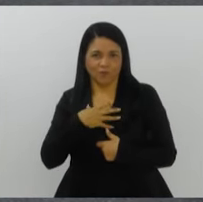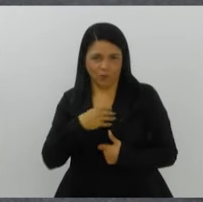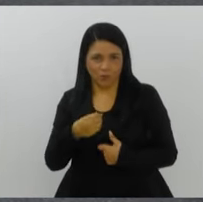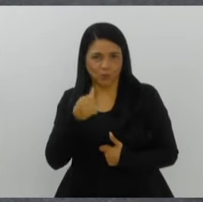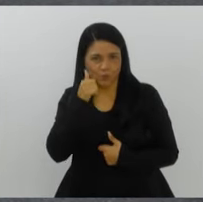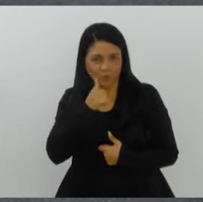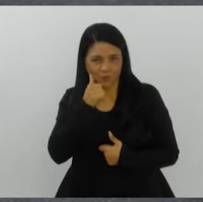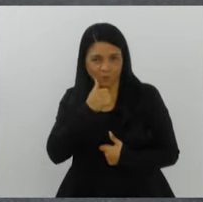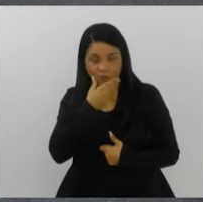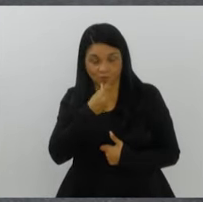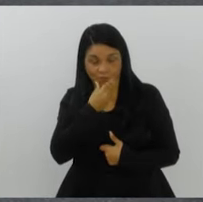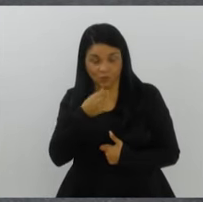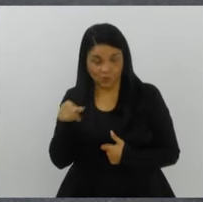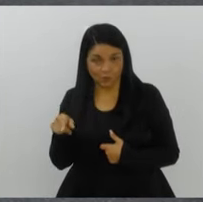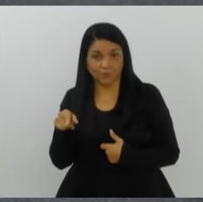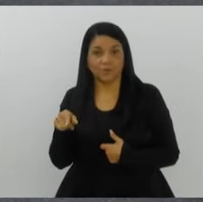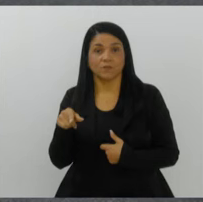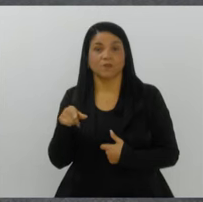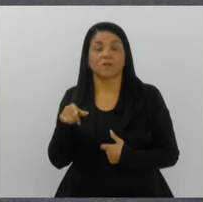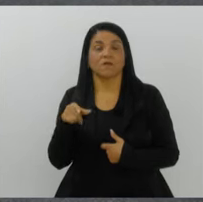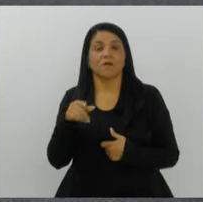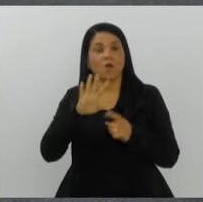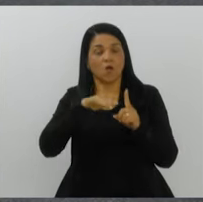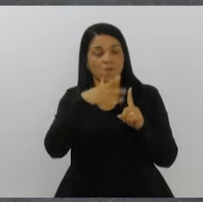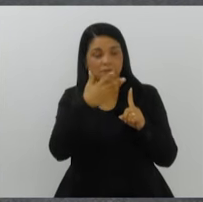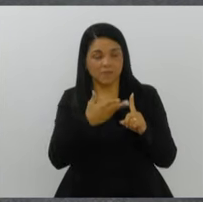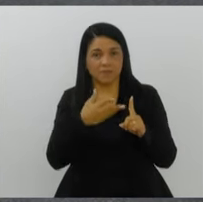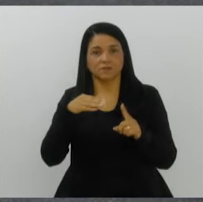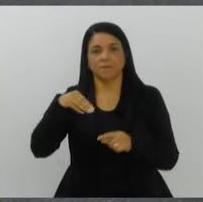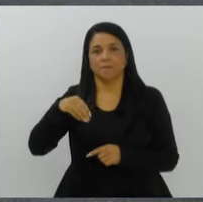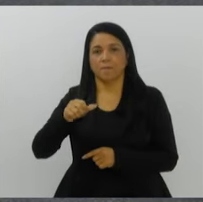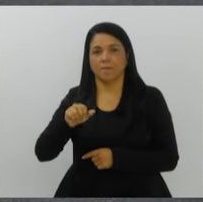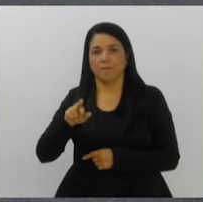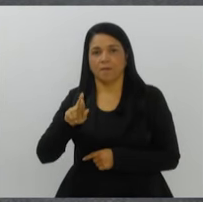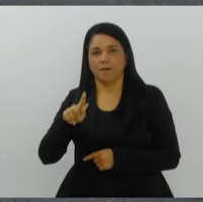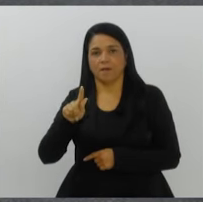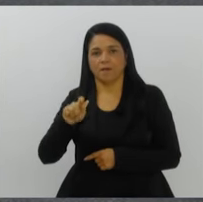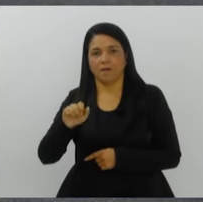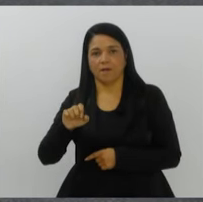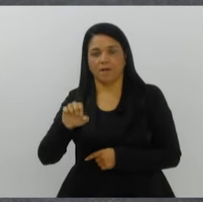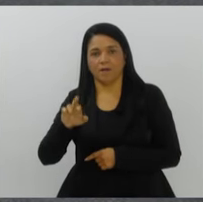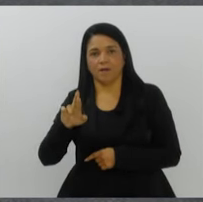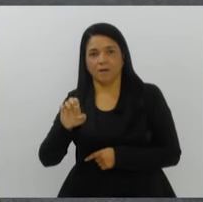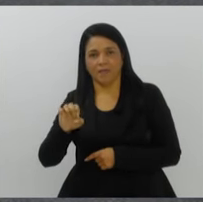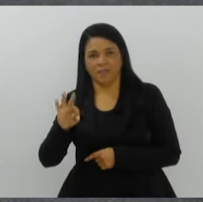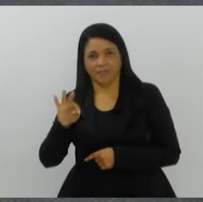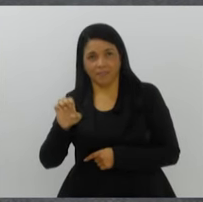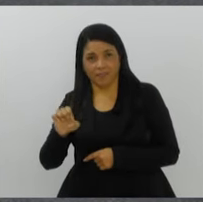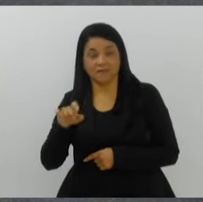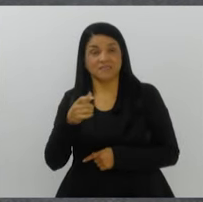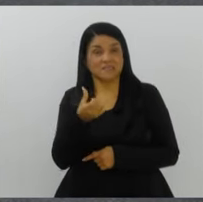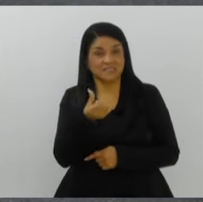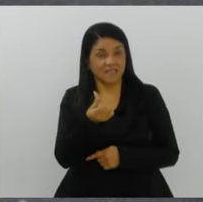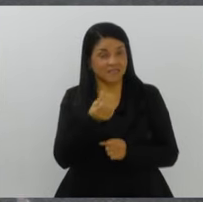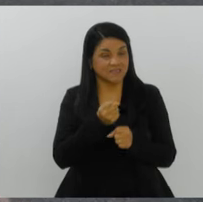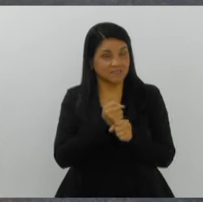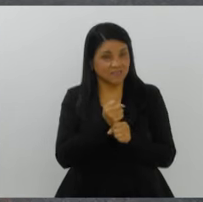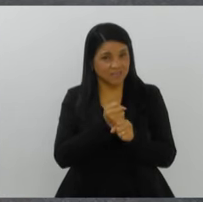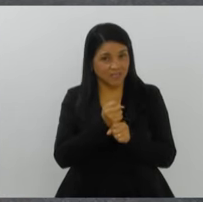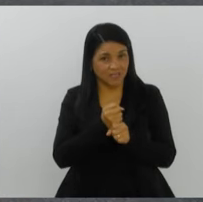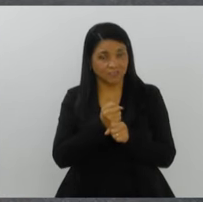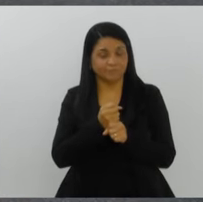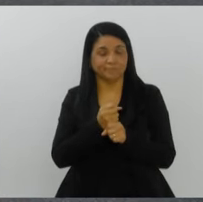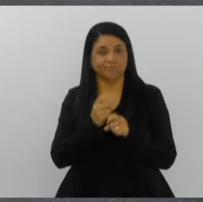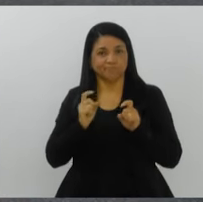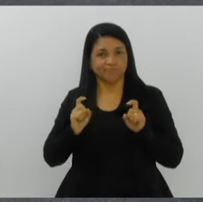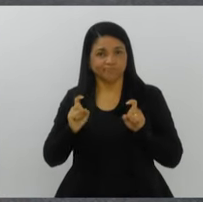justa homenagem à dona Margarete, que durante esses pouco mais de 6 anos, quase 6 anos de parlamento, eu